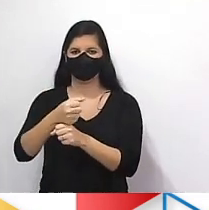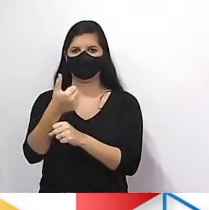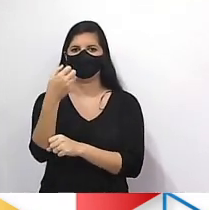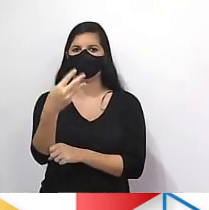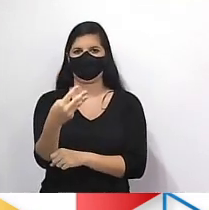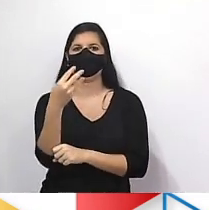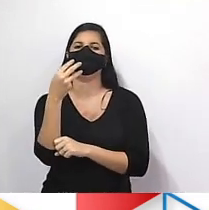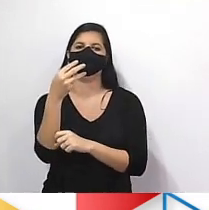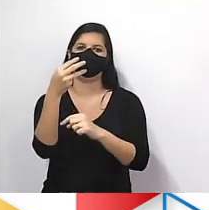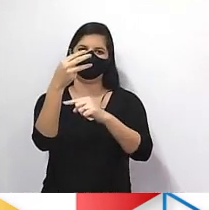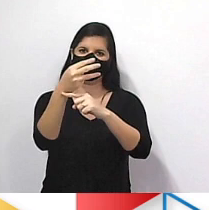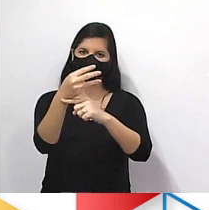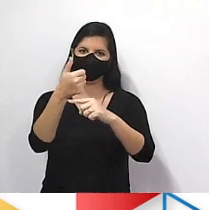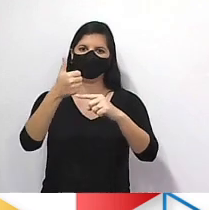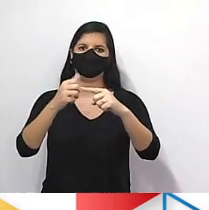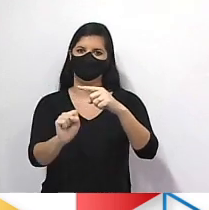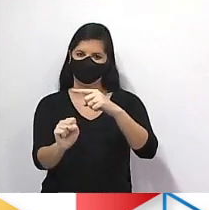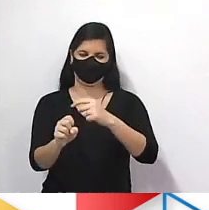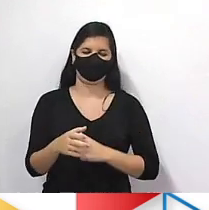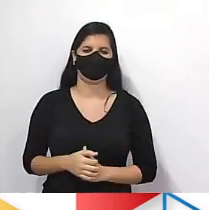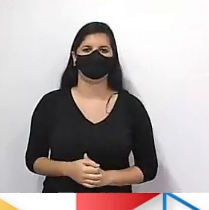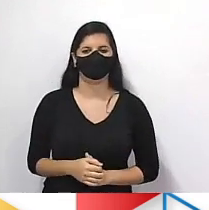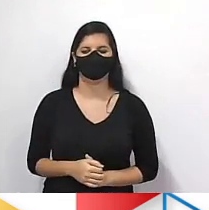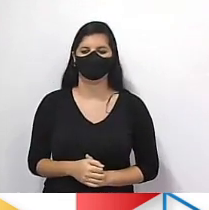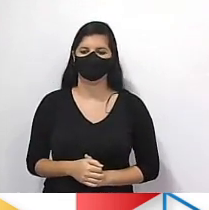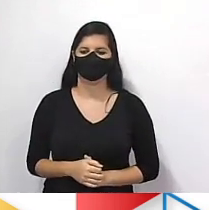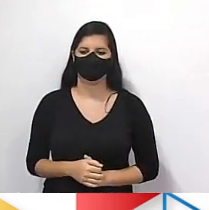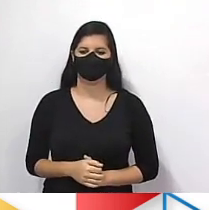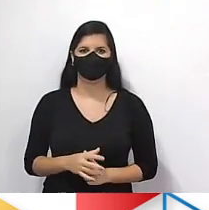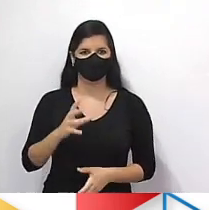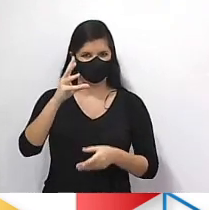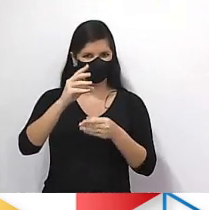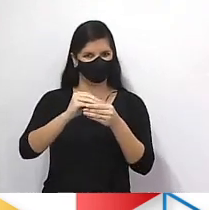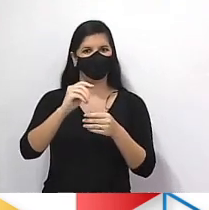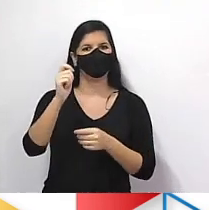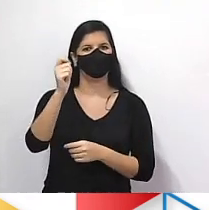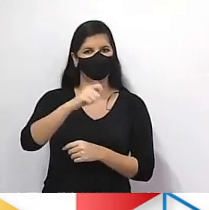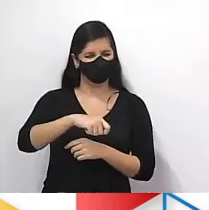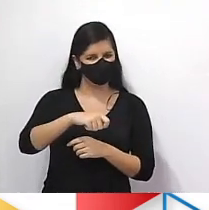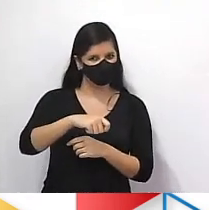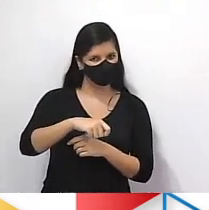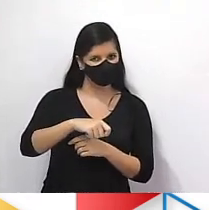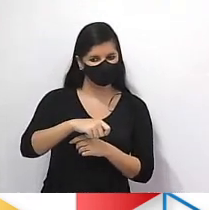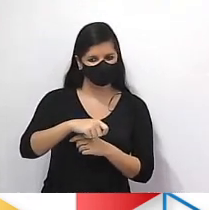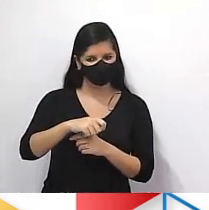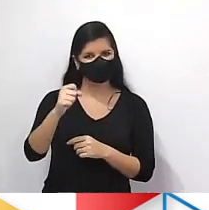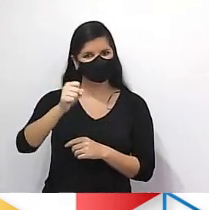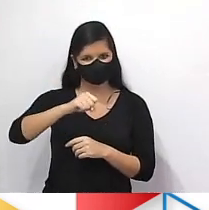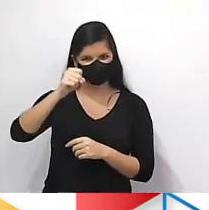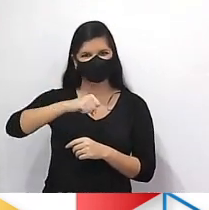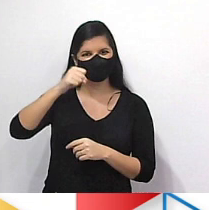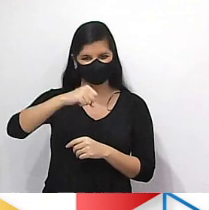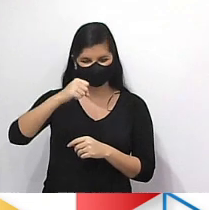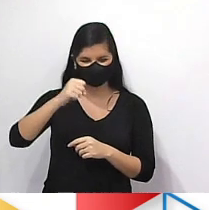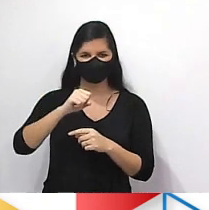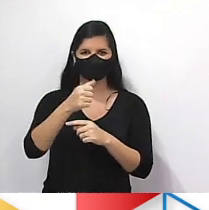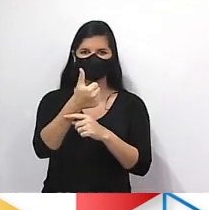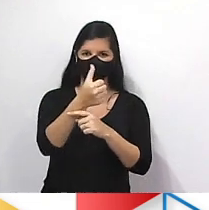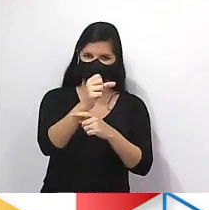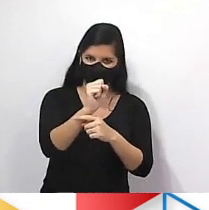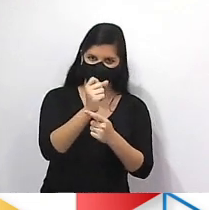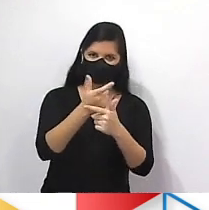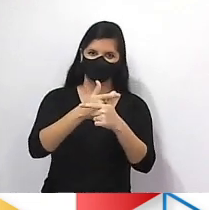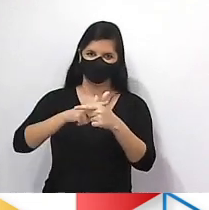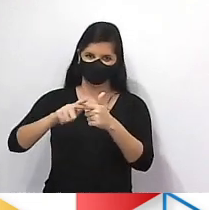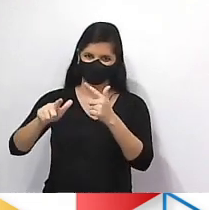quanto? Exatamente, 3 sobre 18. Dá para simplificar 3 sobre 18? Claro que dá, professor. 18 é divisível